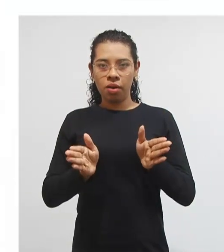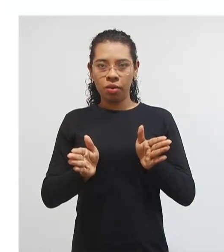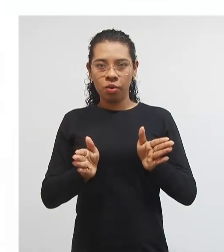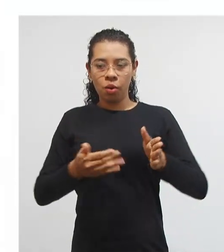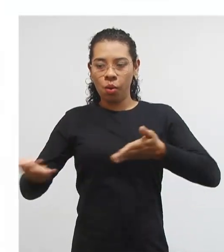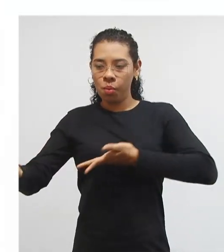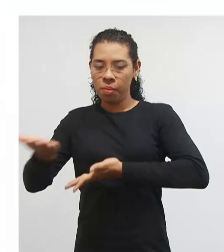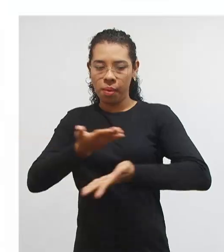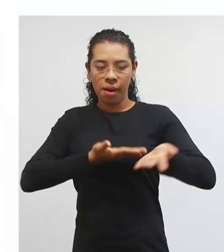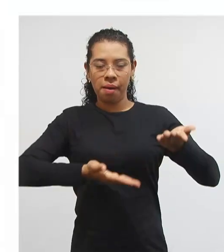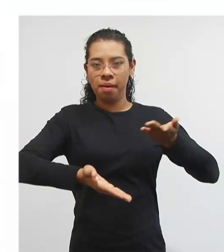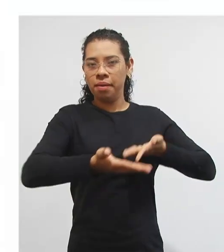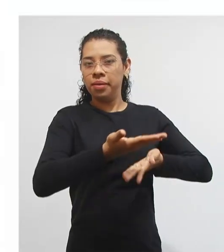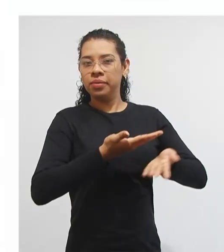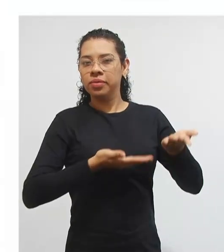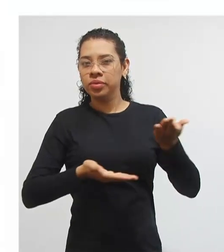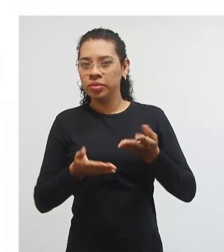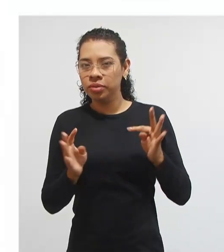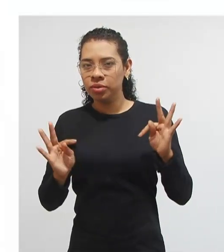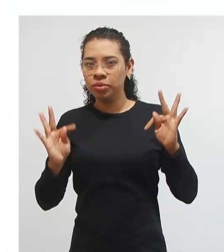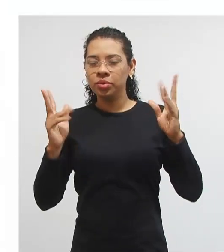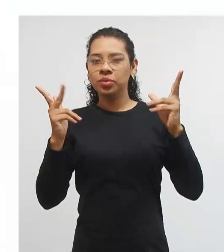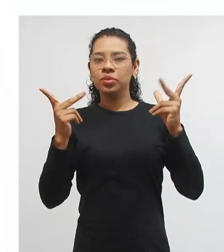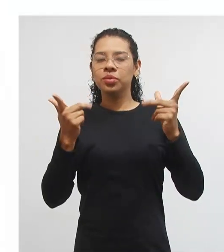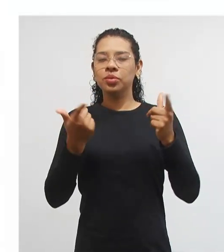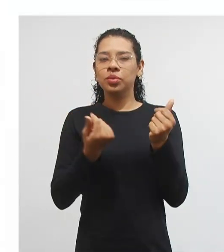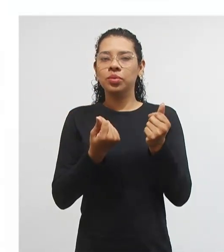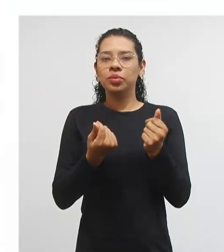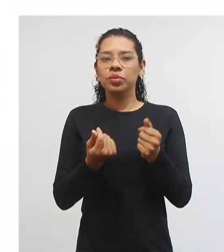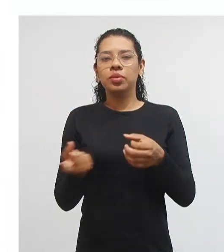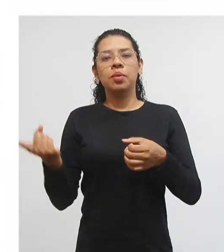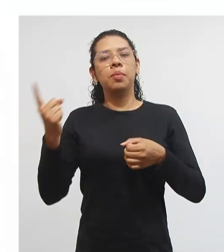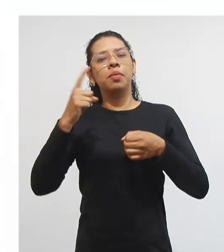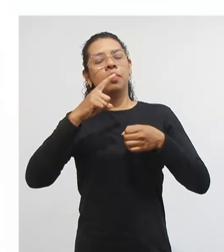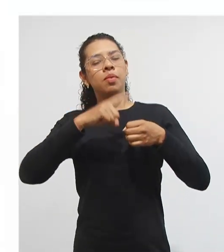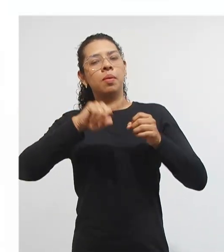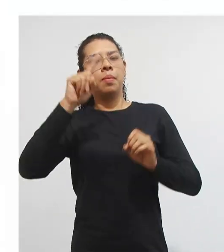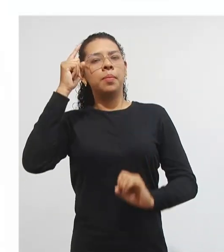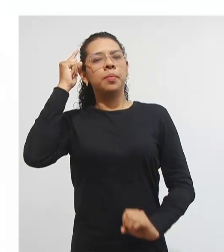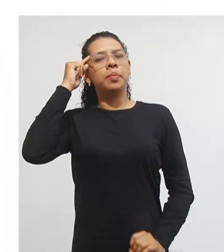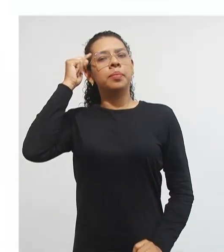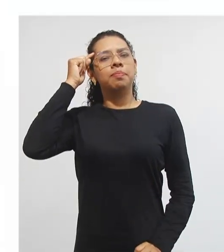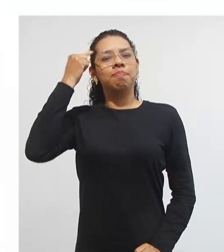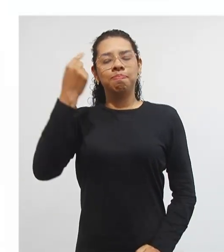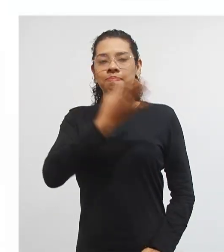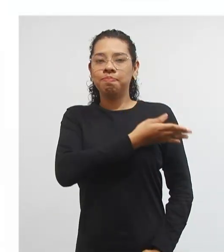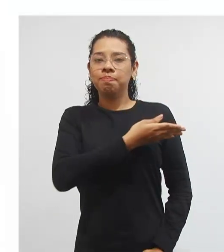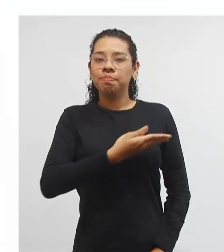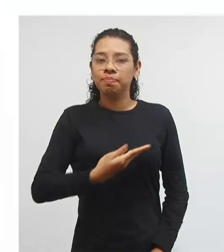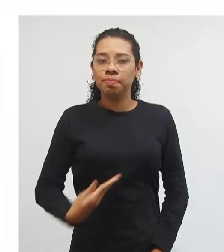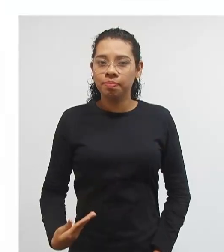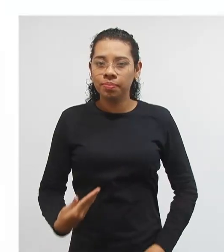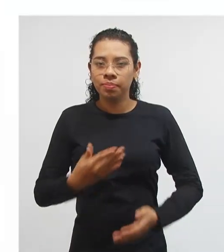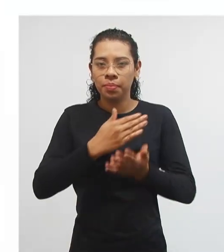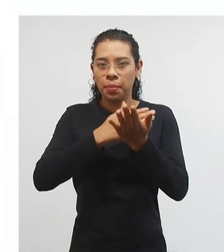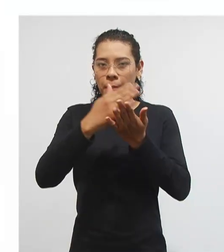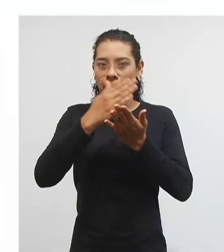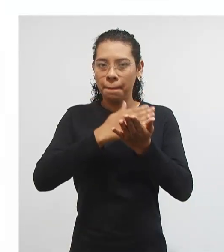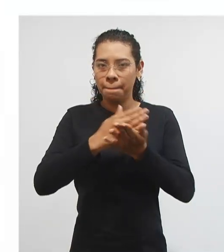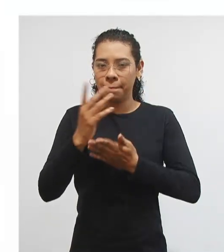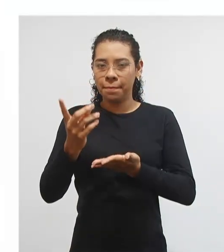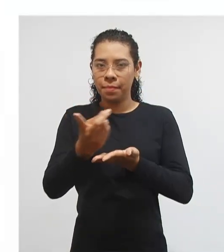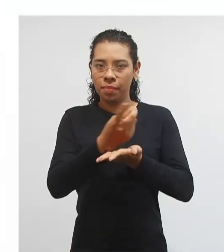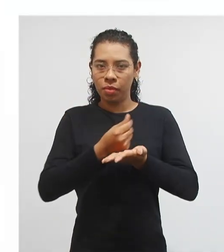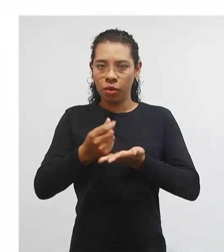tá? E aí volta a se pensar na questão pública, né? E surge orçamento